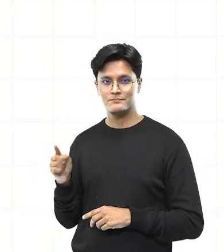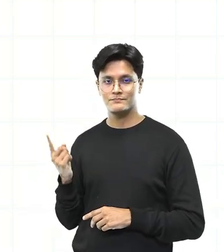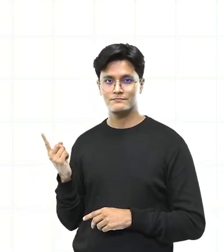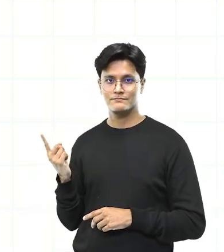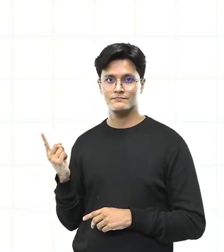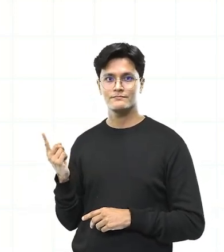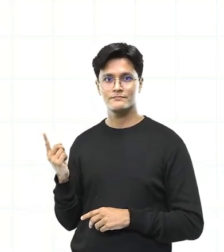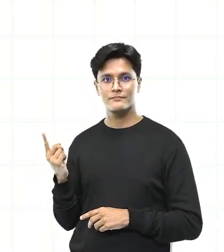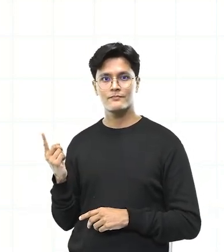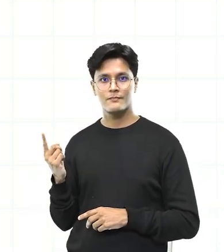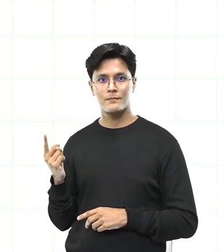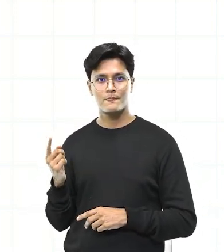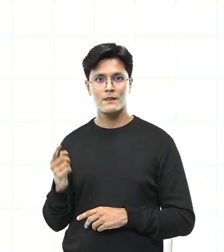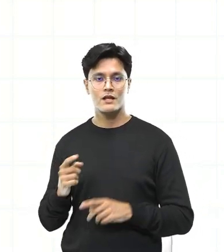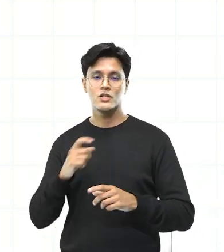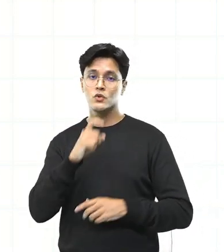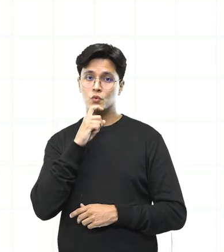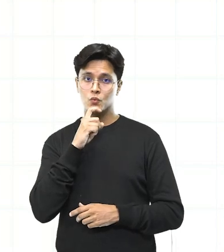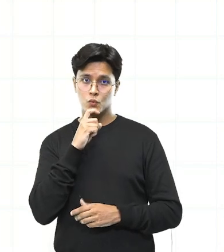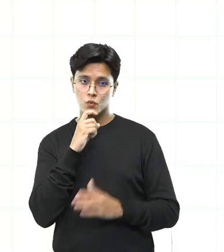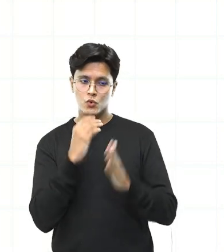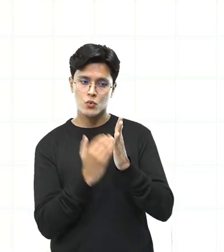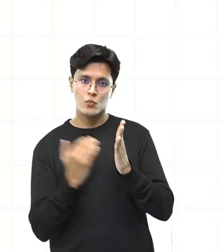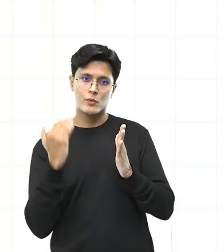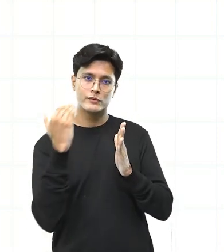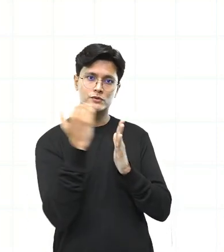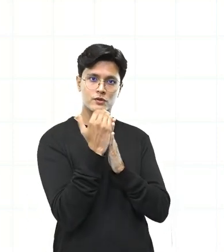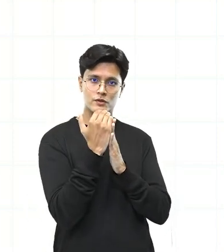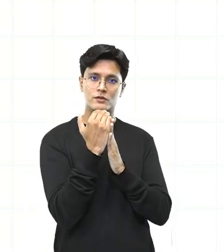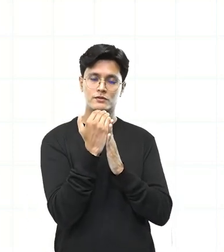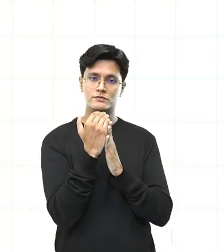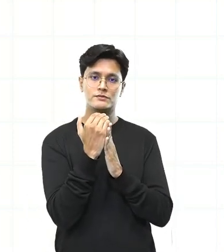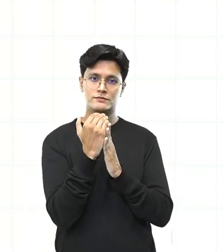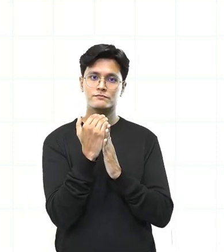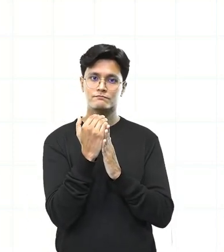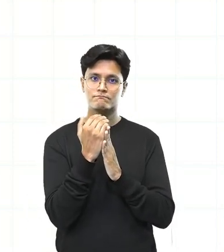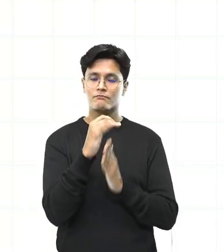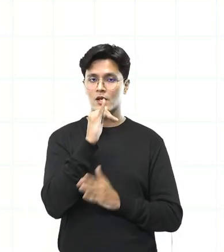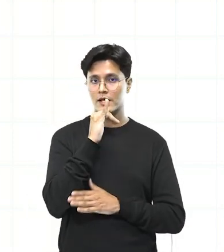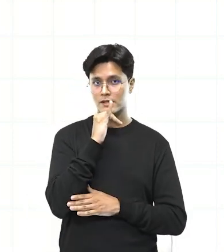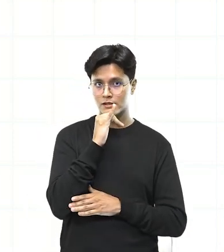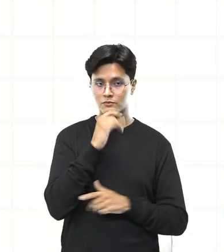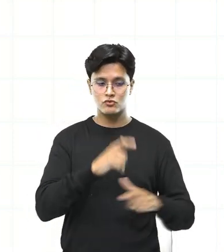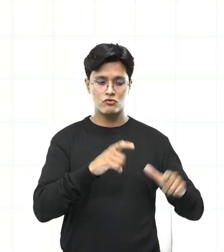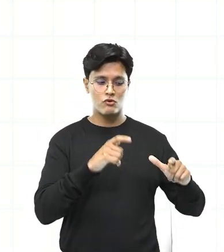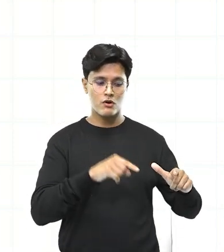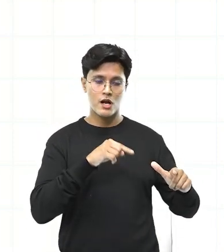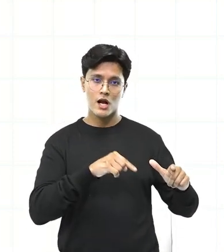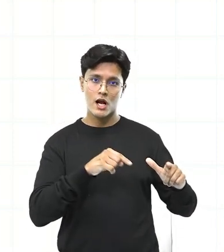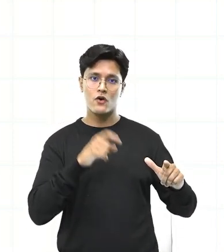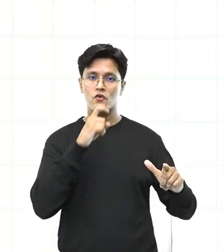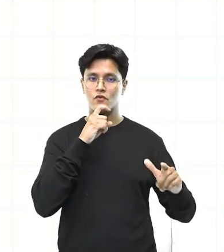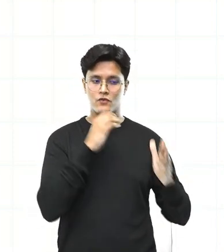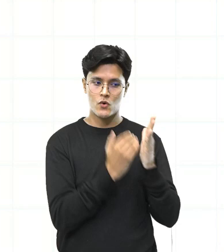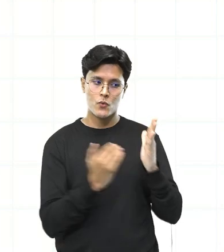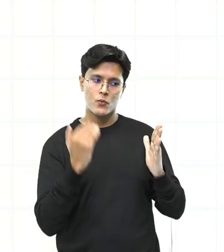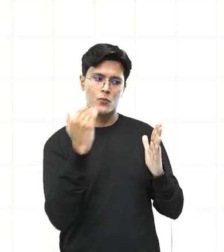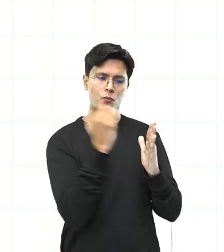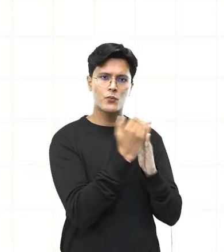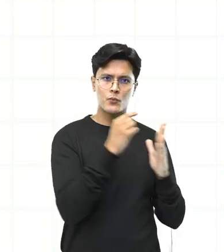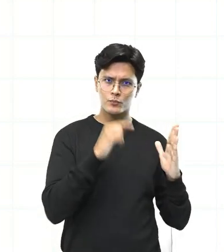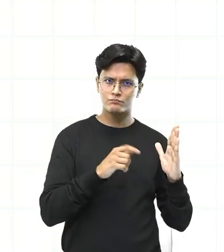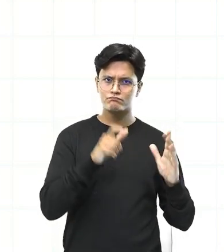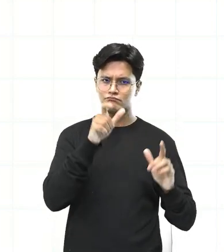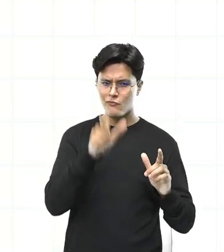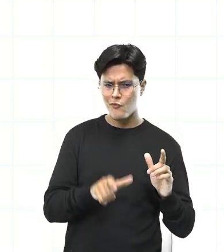Ó. Quando o frio é maior, o que ele está querendo dizer aqui? Que quando está muito frio, ninguém diz que é